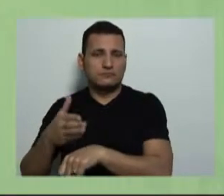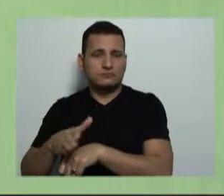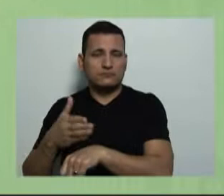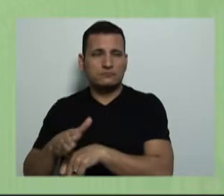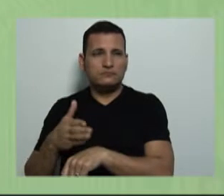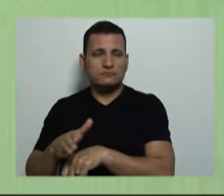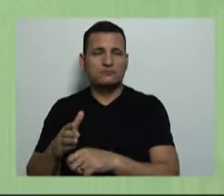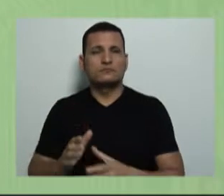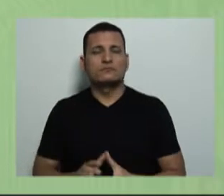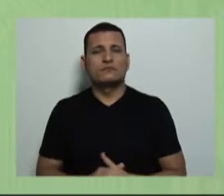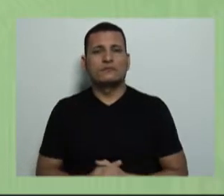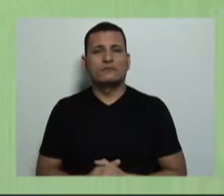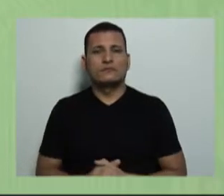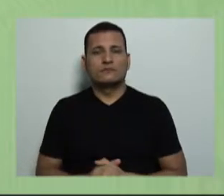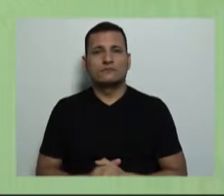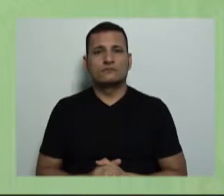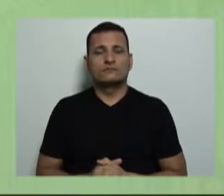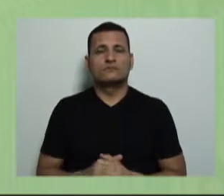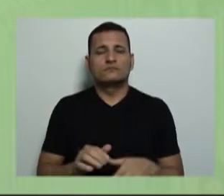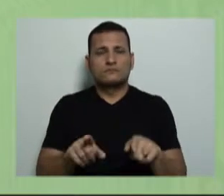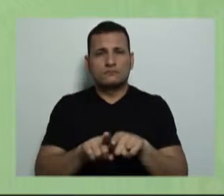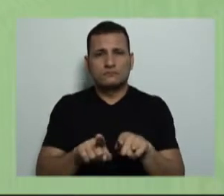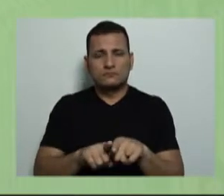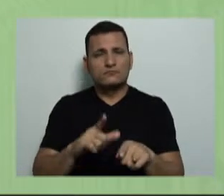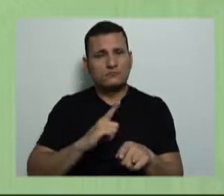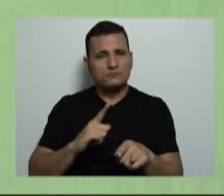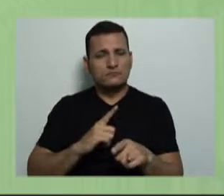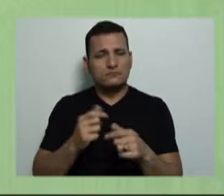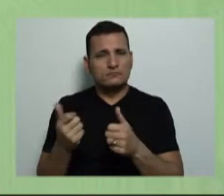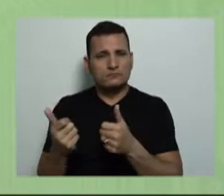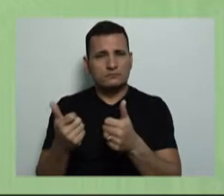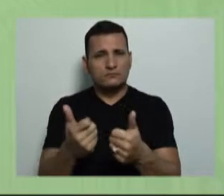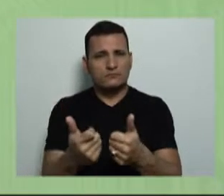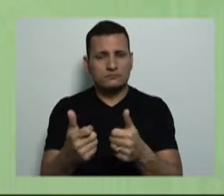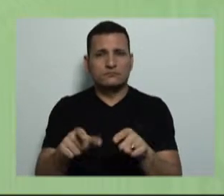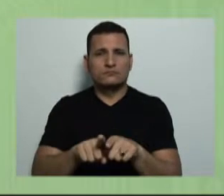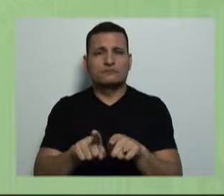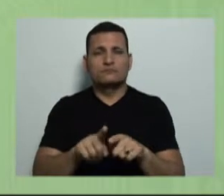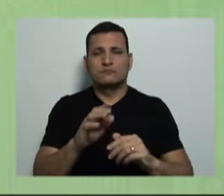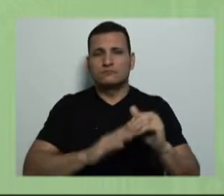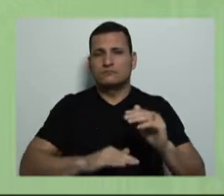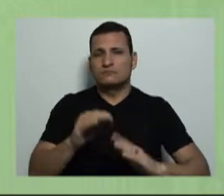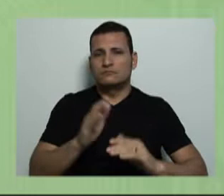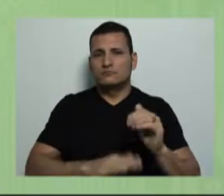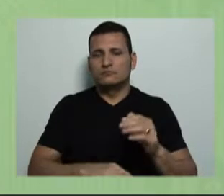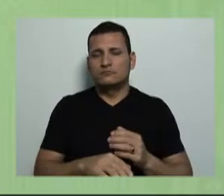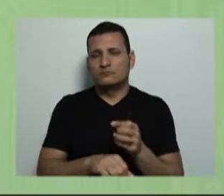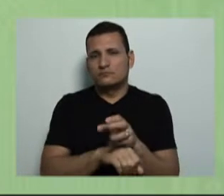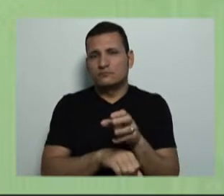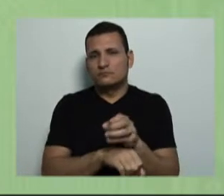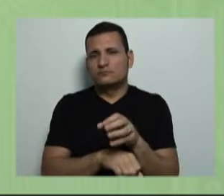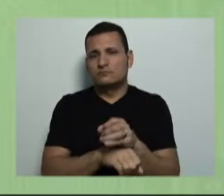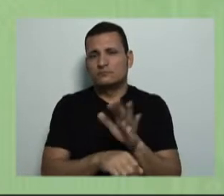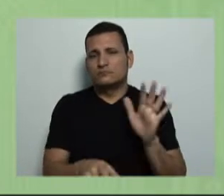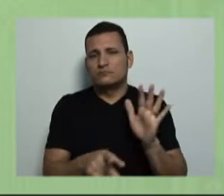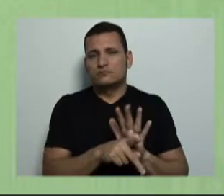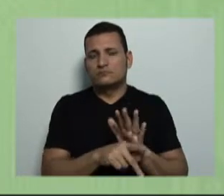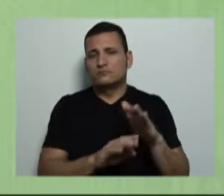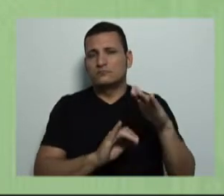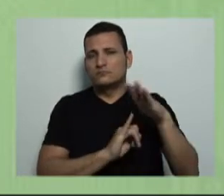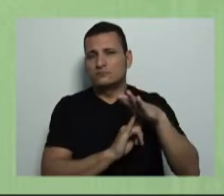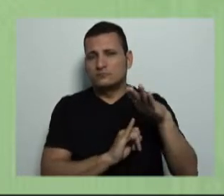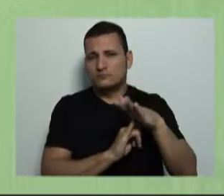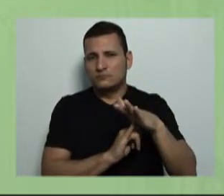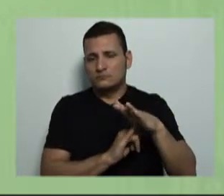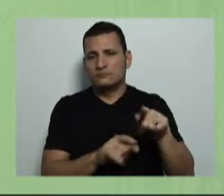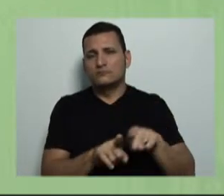estagiário frequenta, bem como ter acompanhamento efetivo por um professor orientador da instituição de ensino e por um